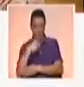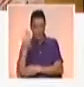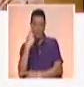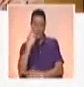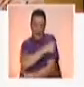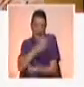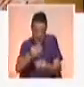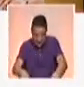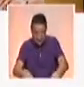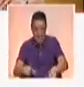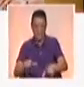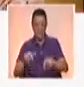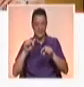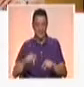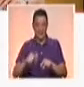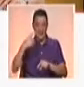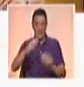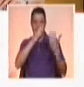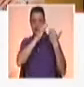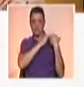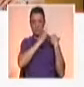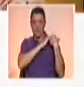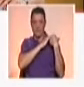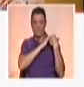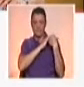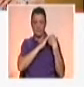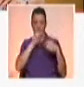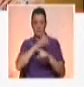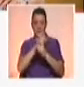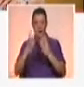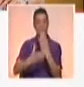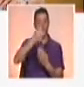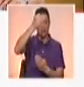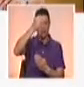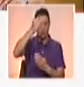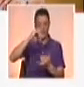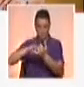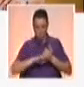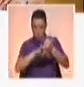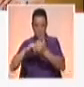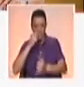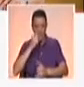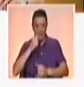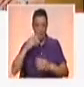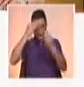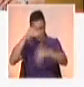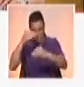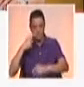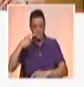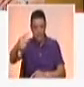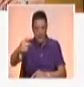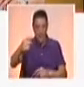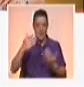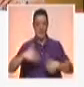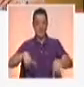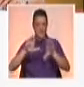não é? E é responsável, ao nível da CONFAP, da Confederação Nacional das Associações de Pais, pelo ensino especial. E imagino que